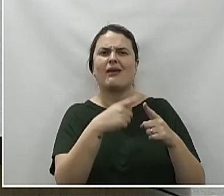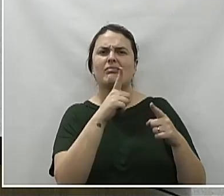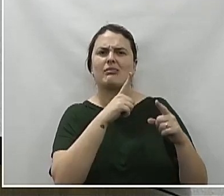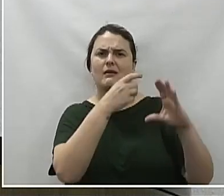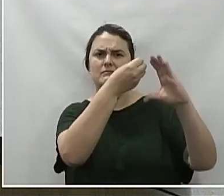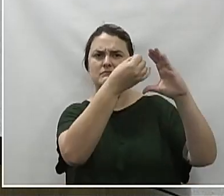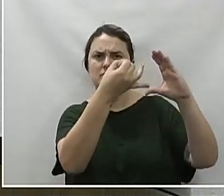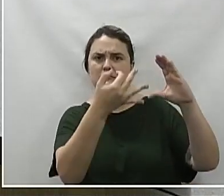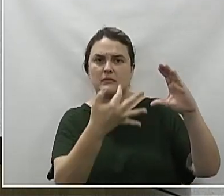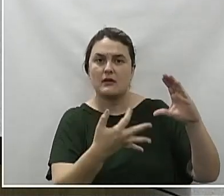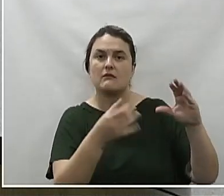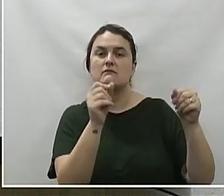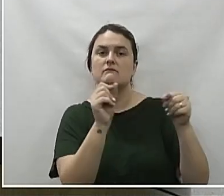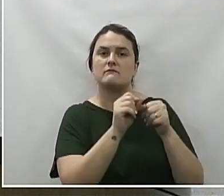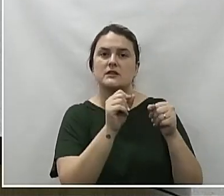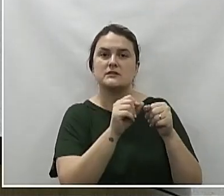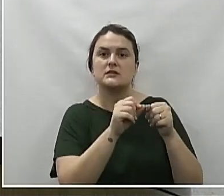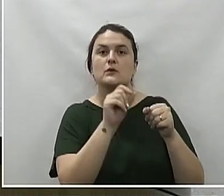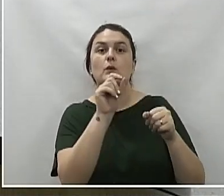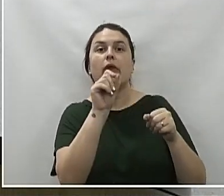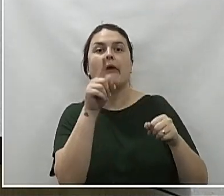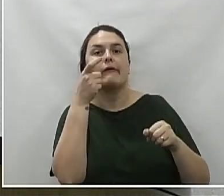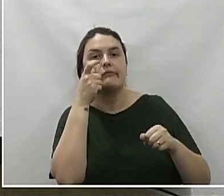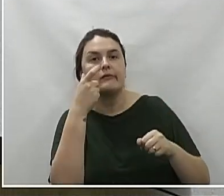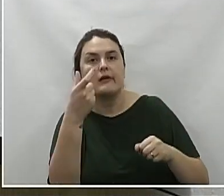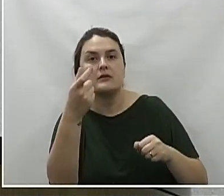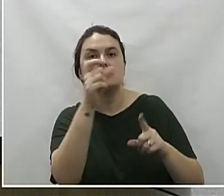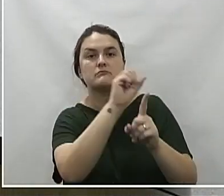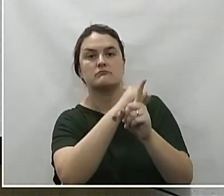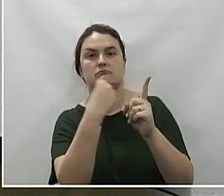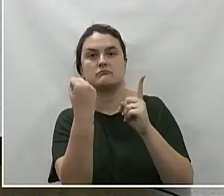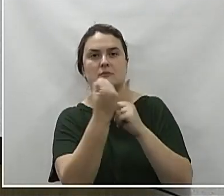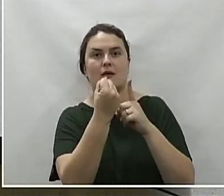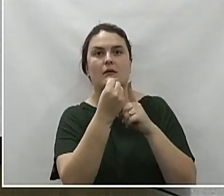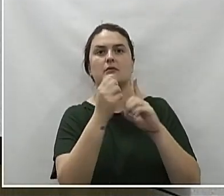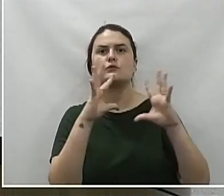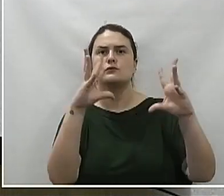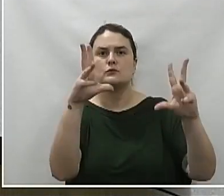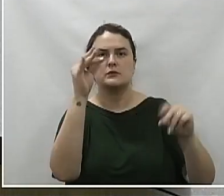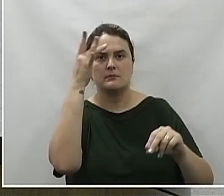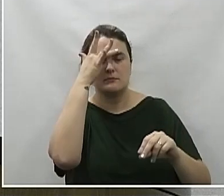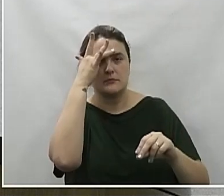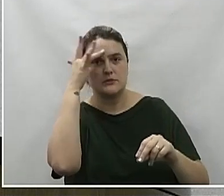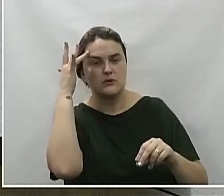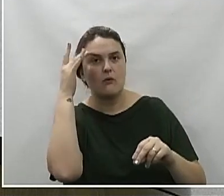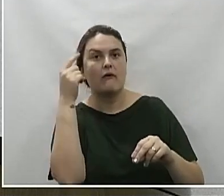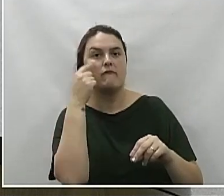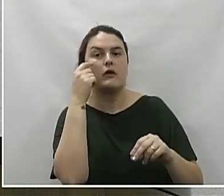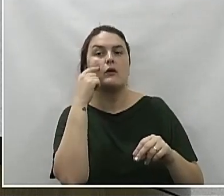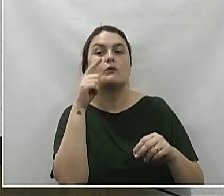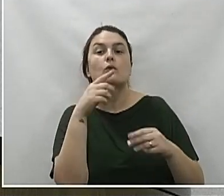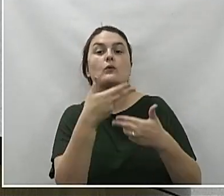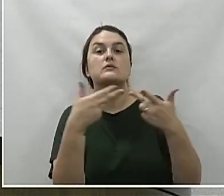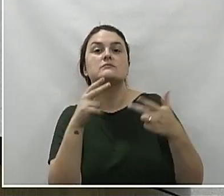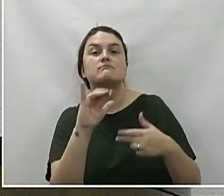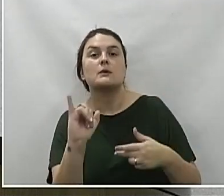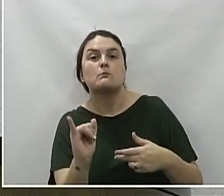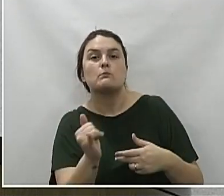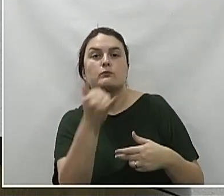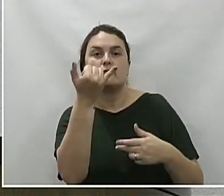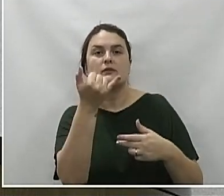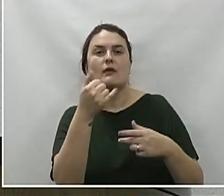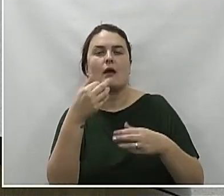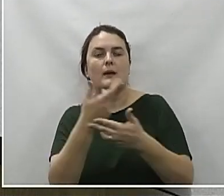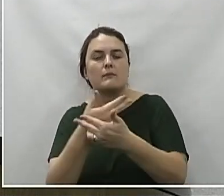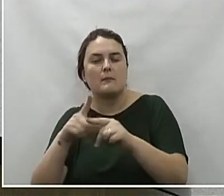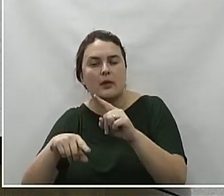caracteriza pelas realizações e interesse social e humano na realizações de empreendimentos que aproveitam a utilização de recursos